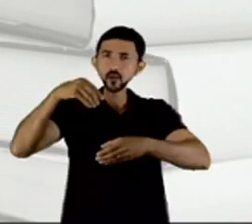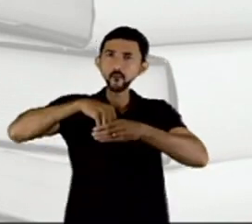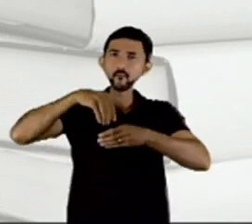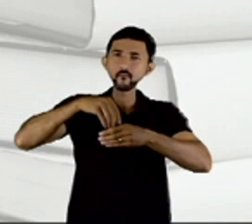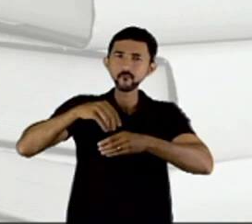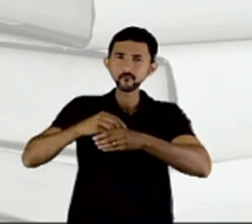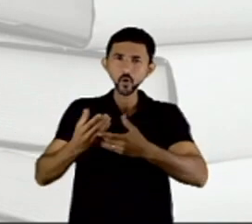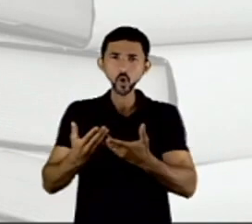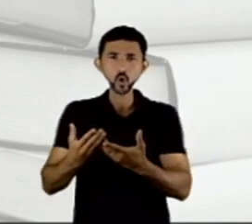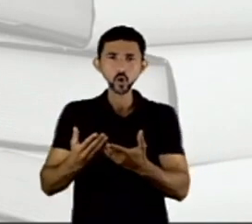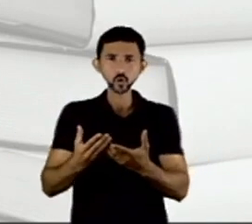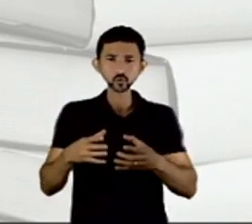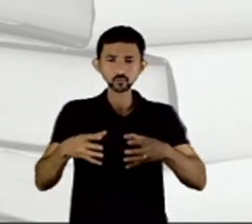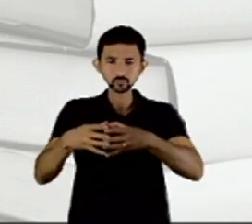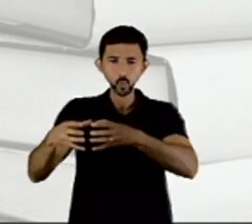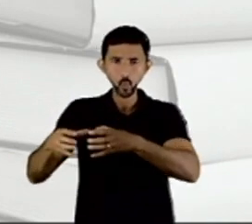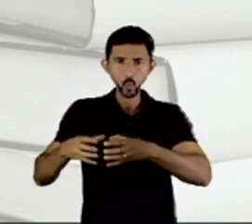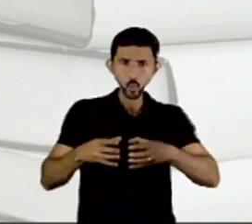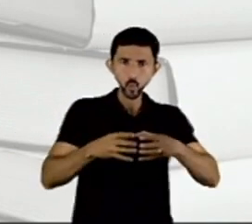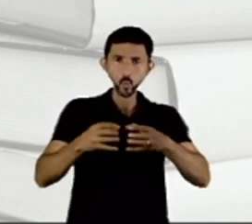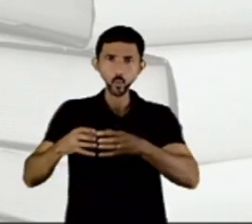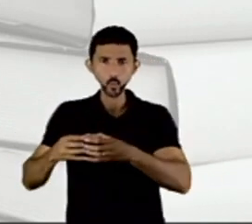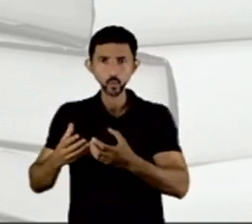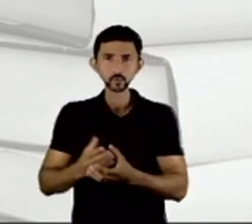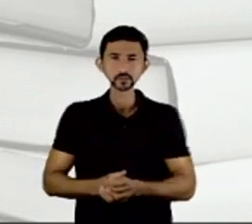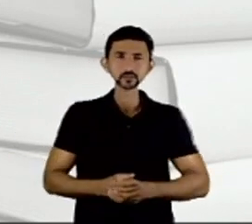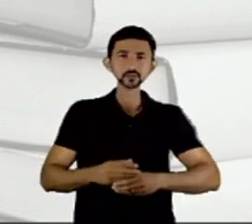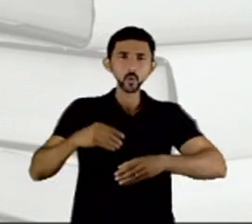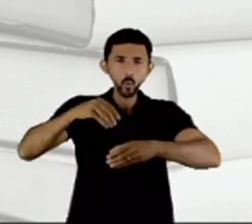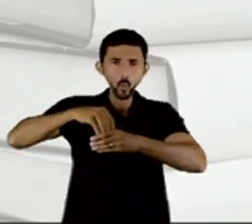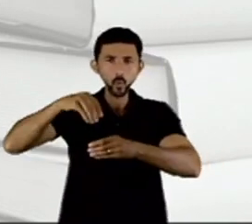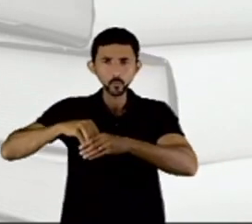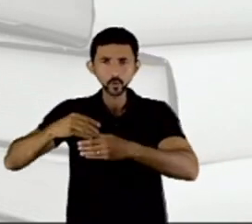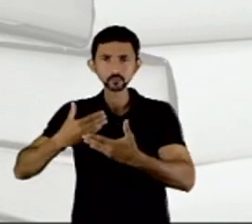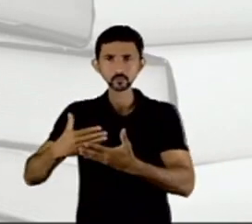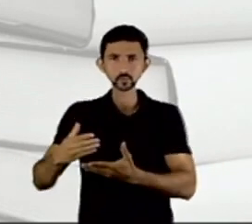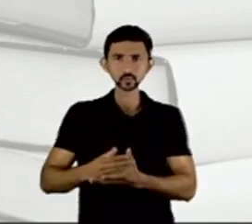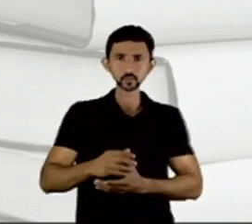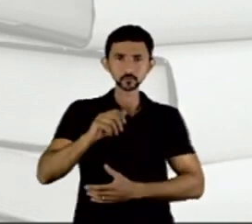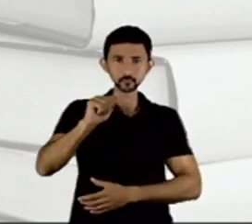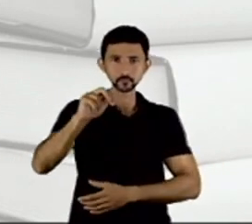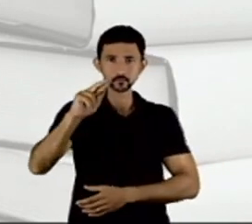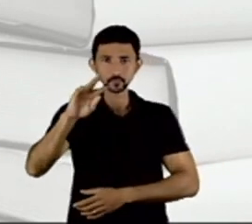das classes médias urbanas. Foi durante essa campanha eleitoral que a imagem de Arthur Bernardes